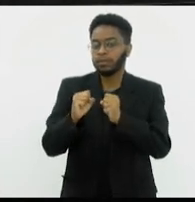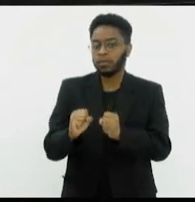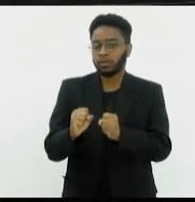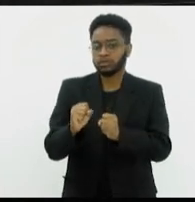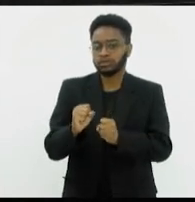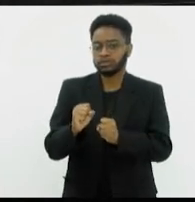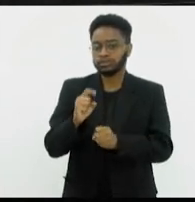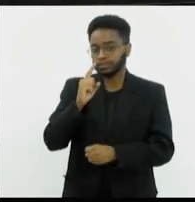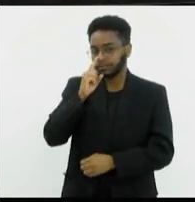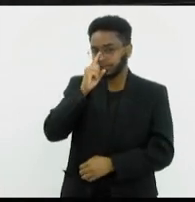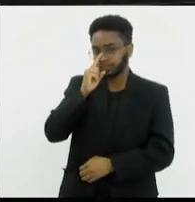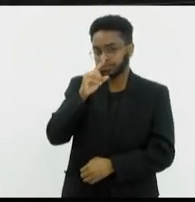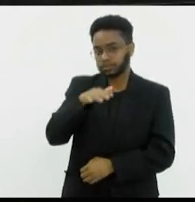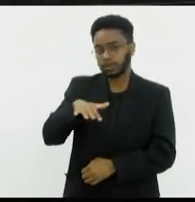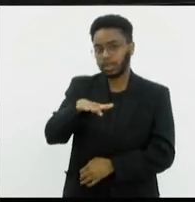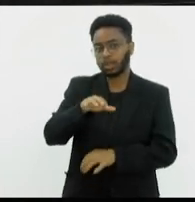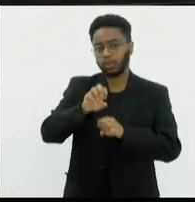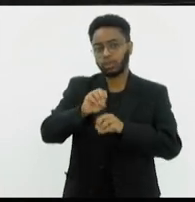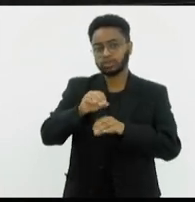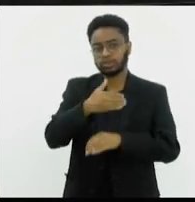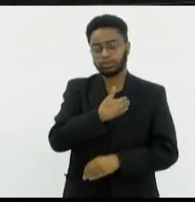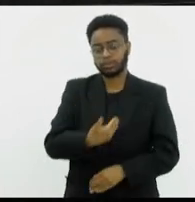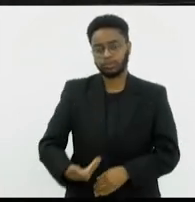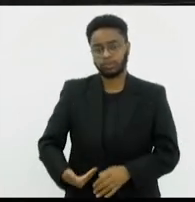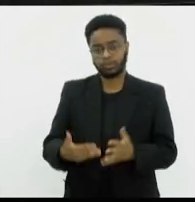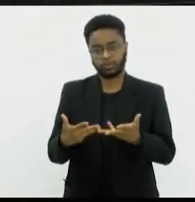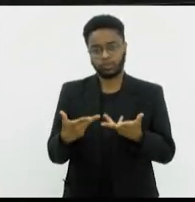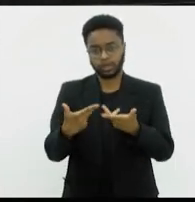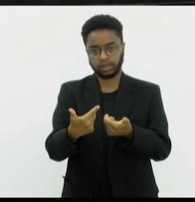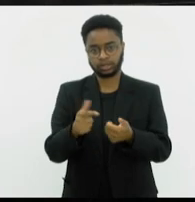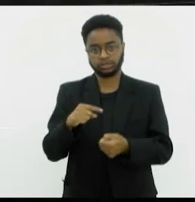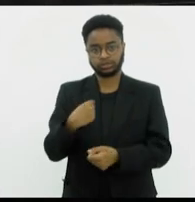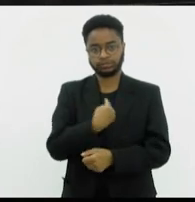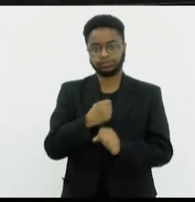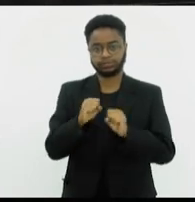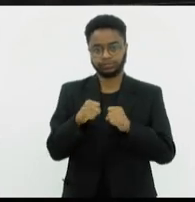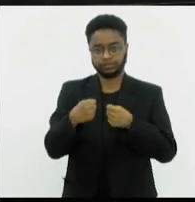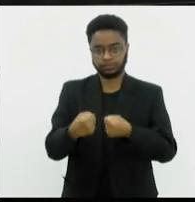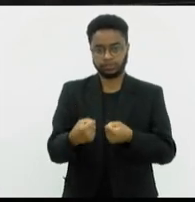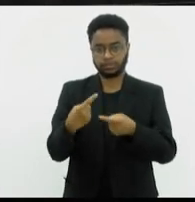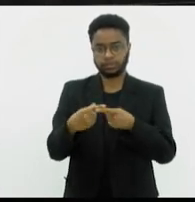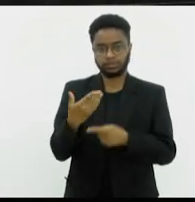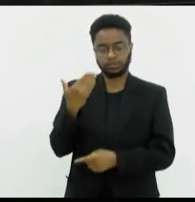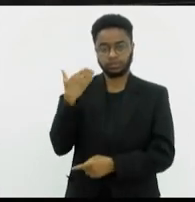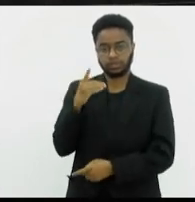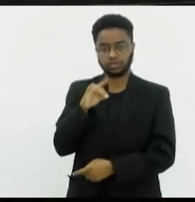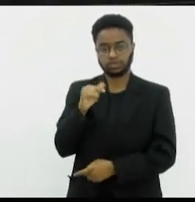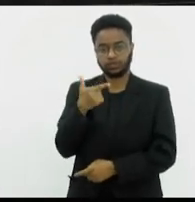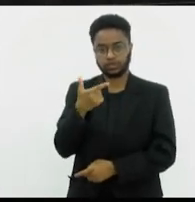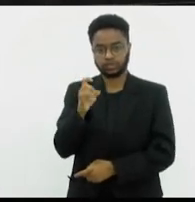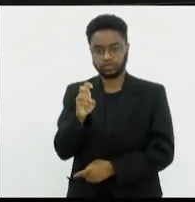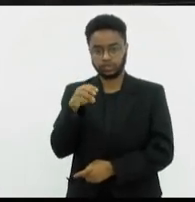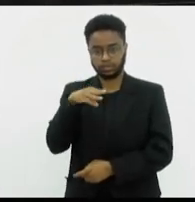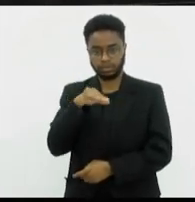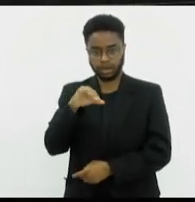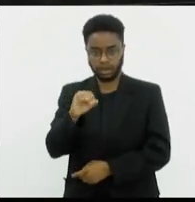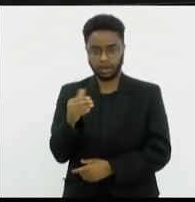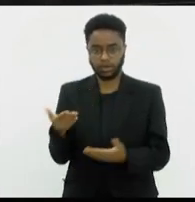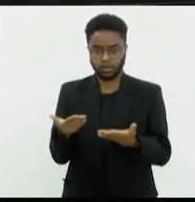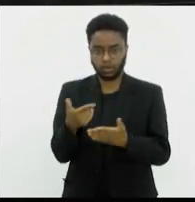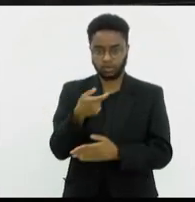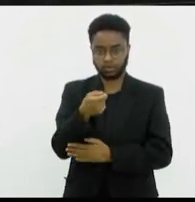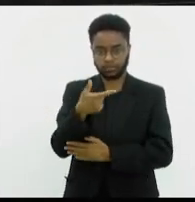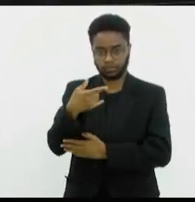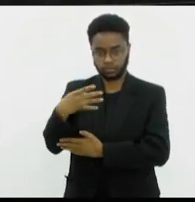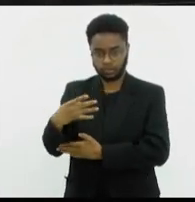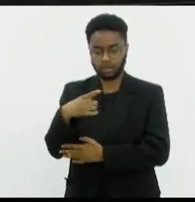educação pública de qualidade que a gente tanto defende. No último dia 25 de maio desse ano, foi publicada